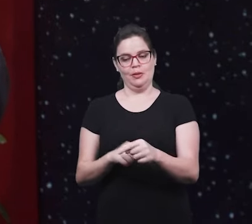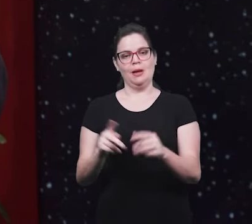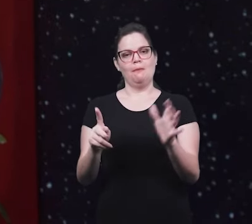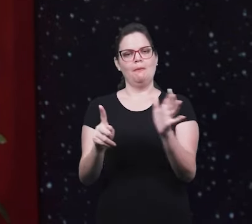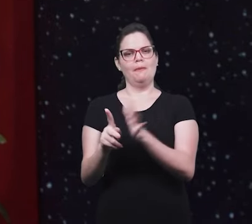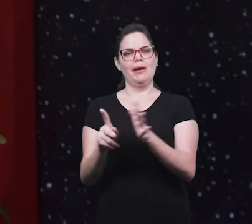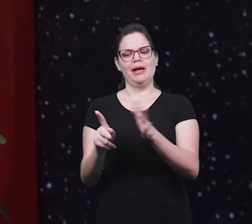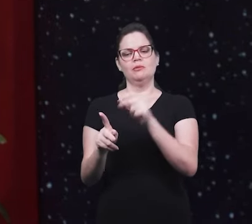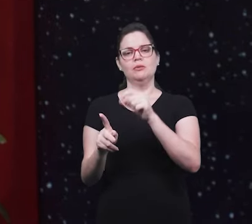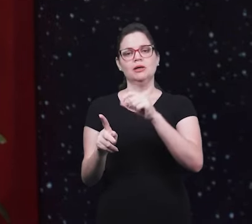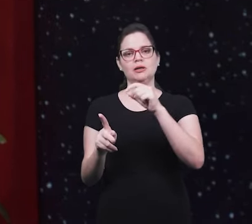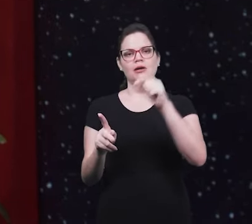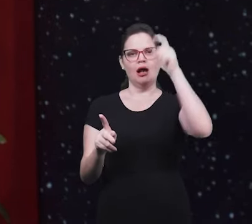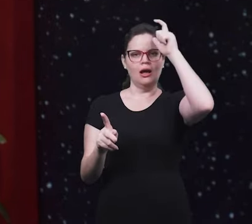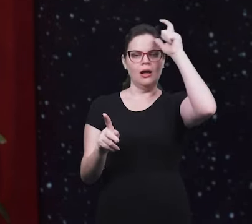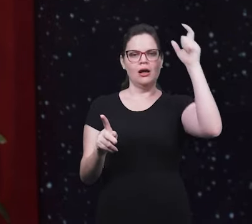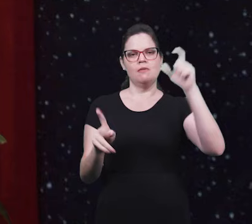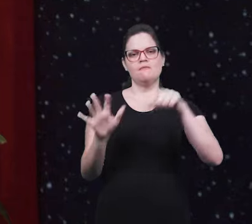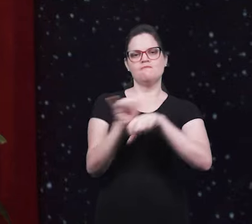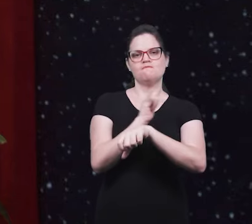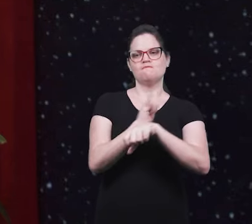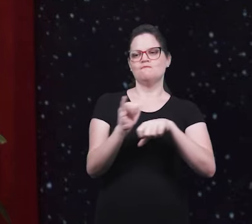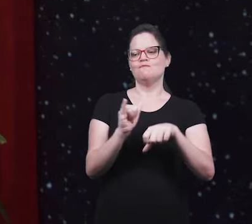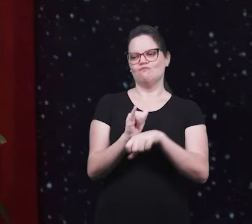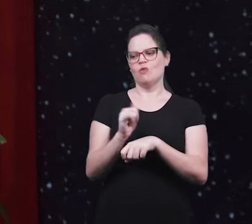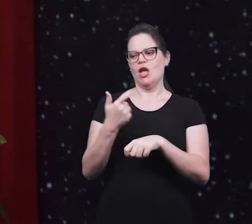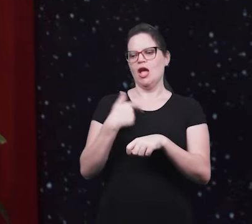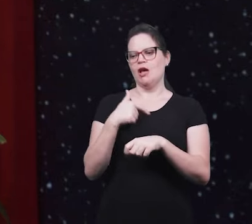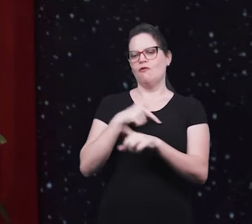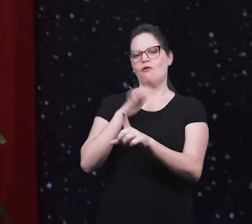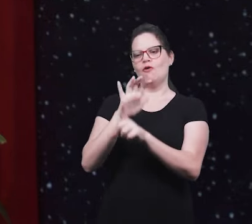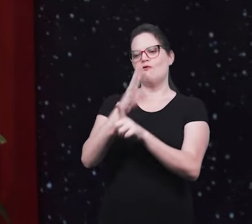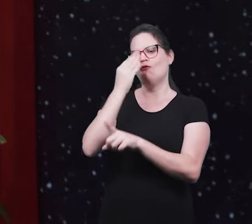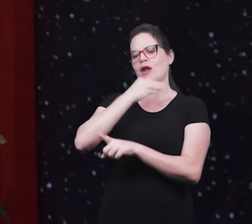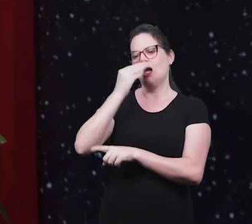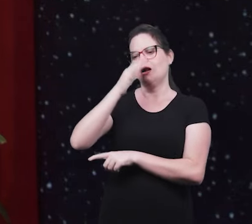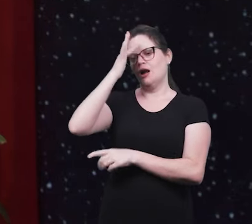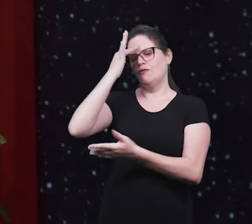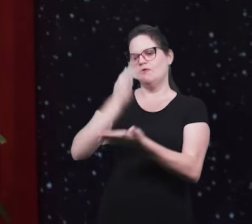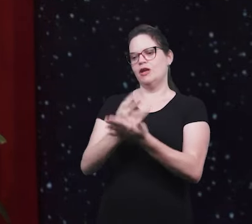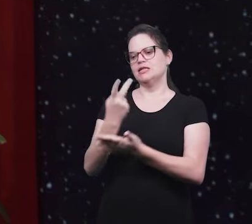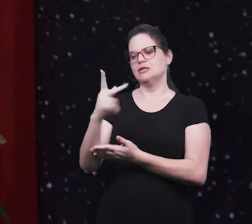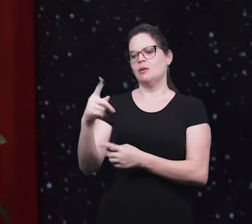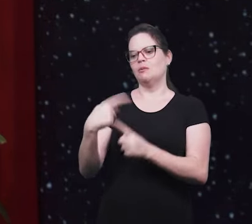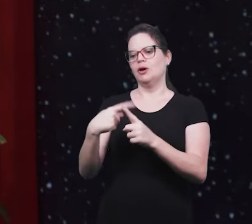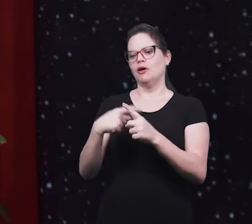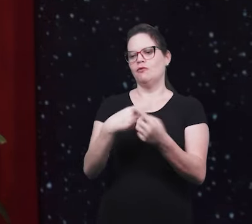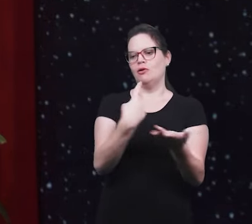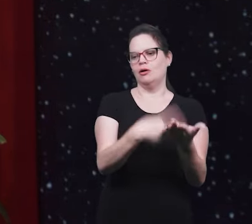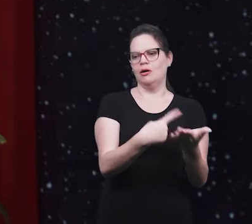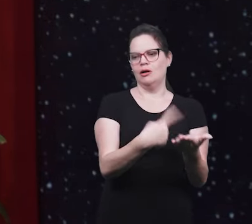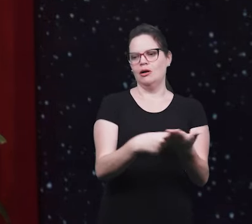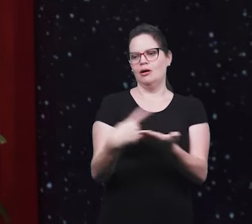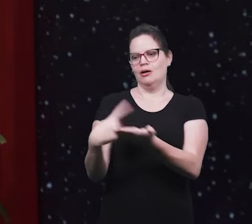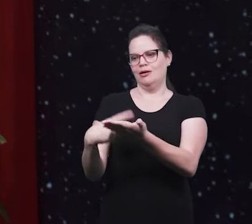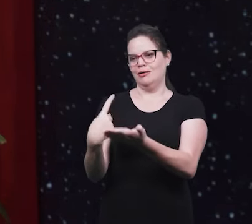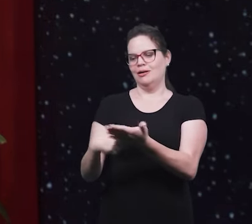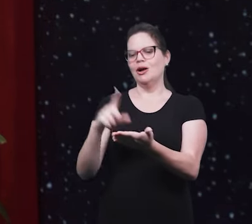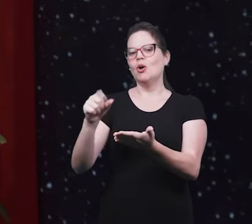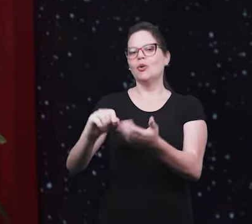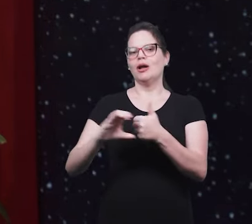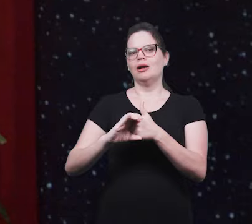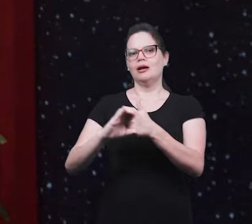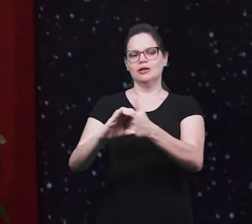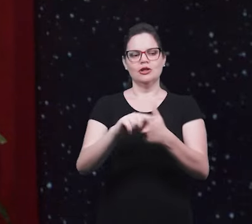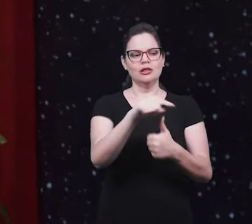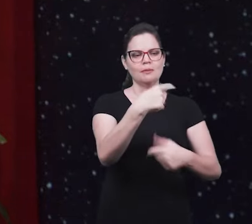a união, ou seja, a fé e o Estado se uniram. Então você tem, como o